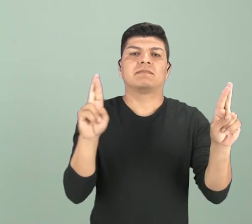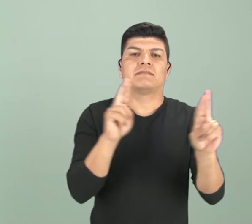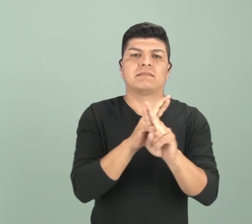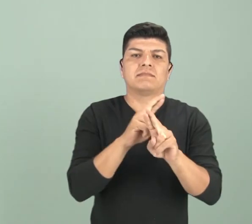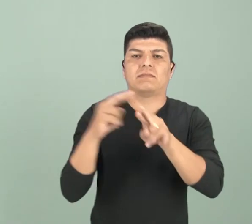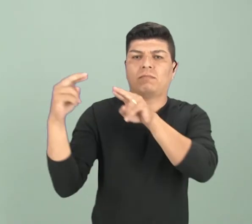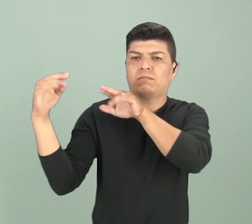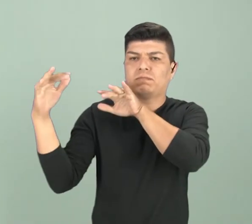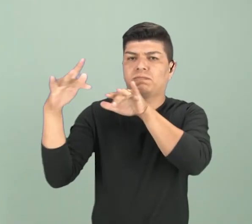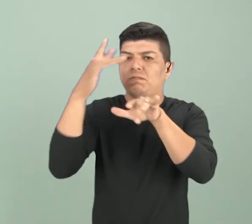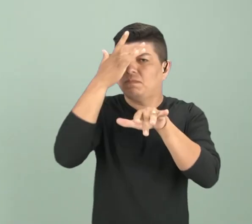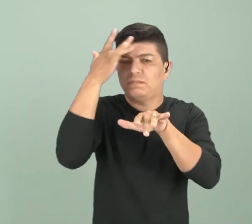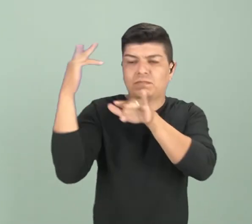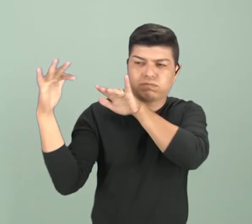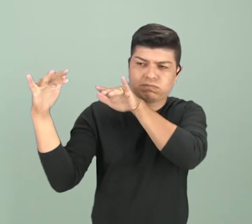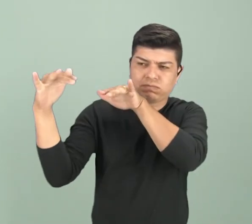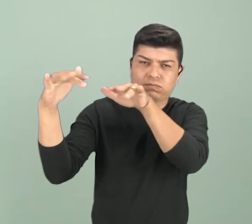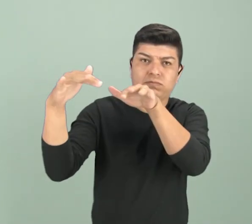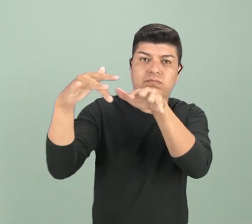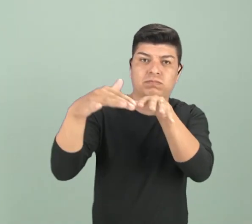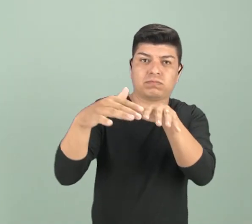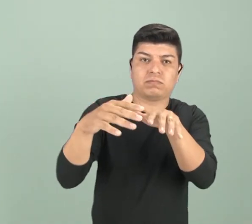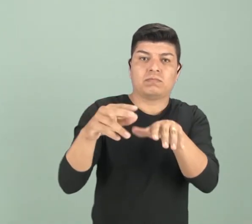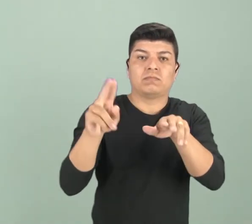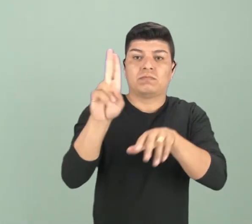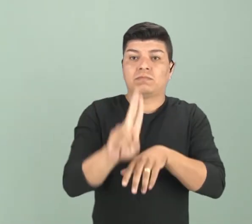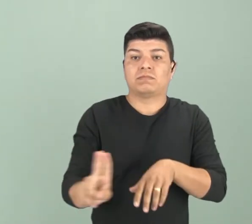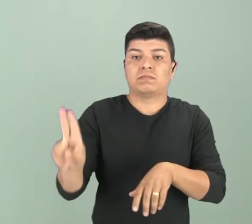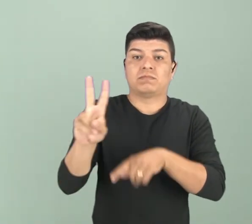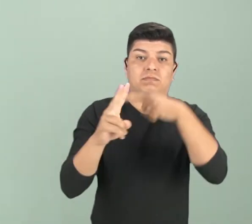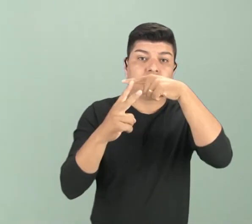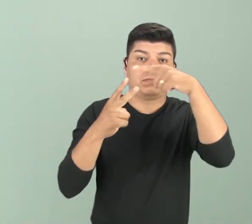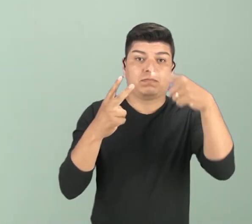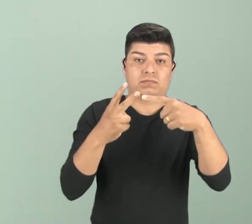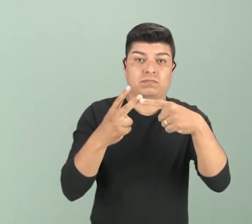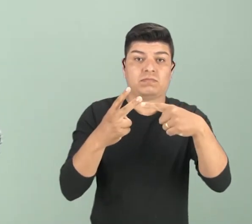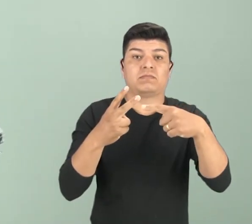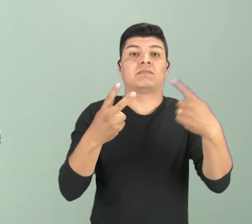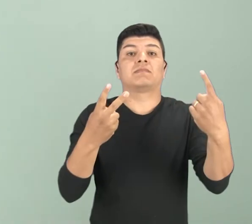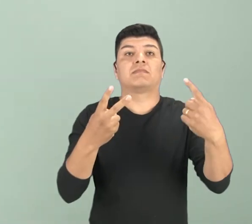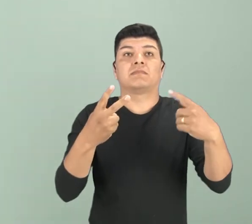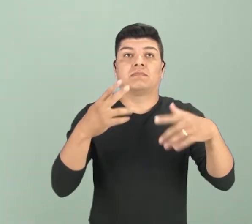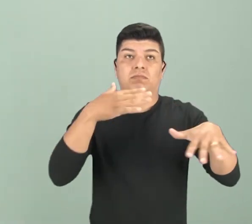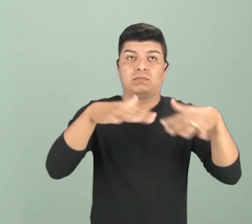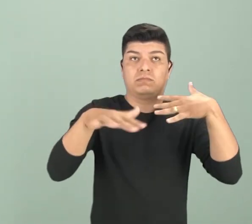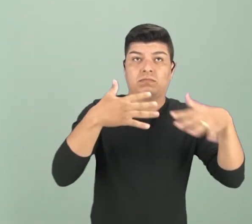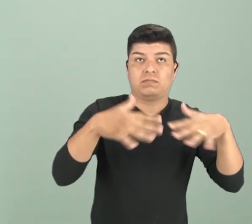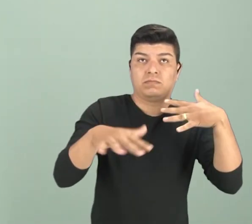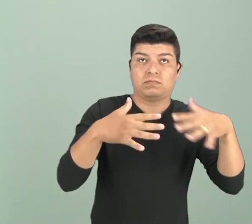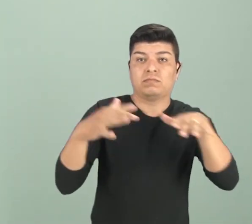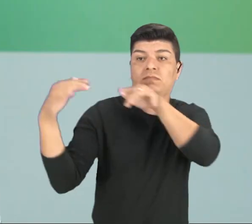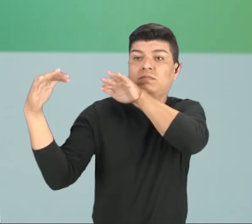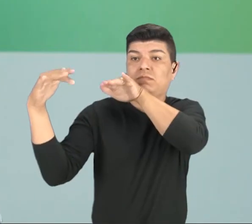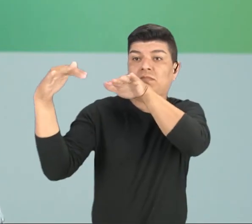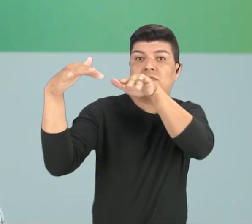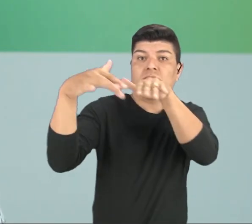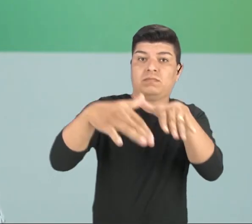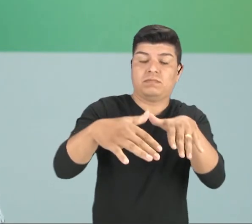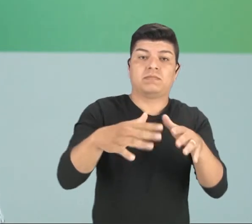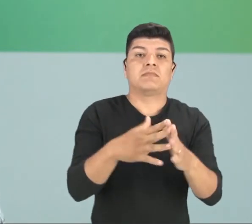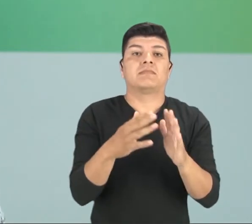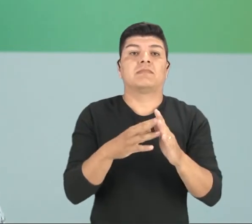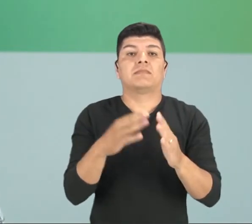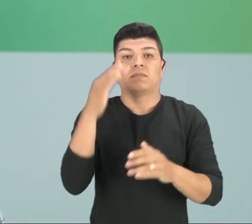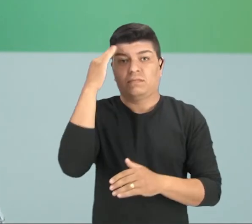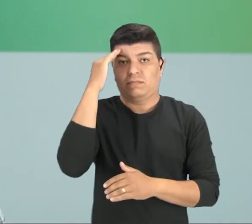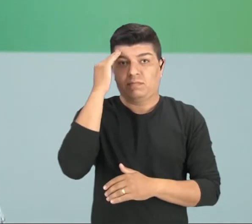com migração. Utilizamos esses dois termos, migração e mobilidade espacial. Agora nós vamos entender o